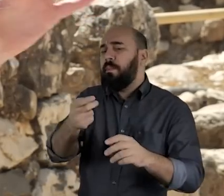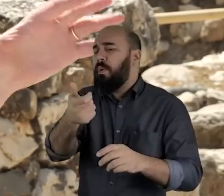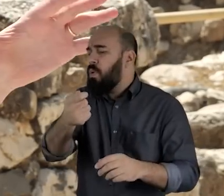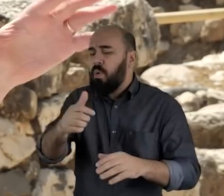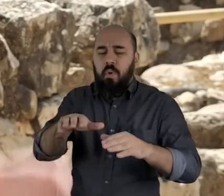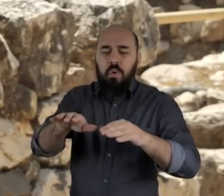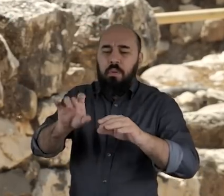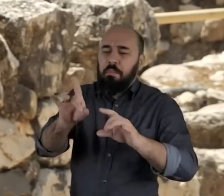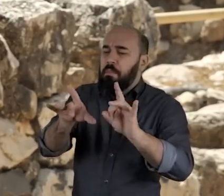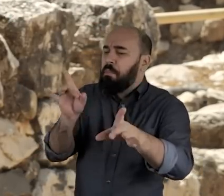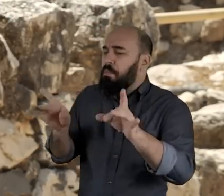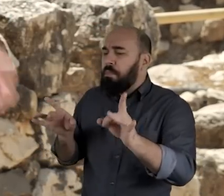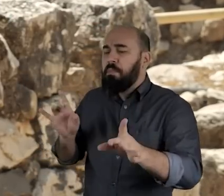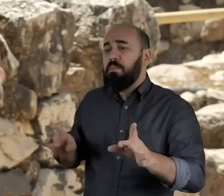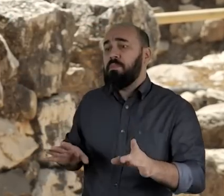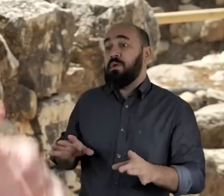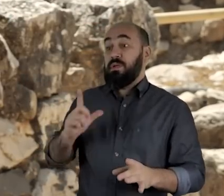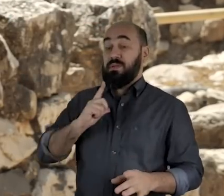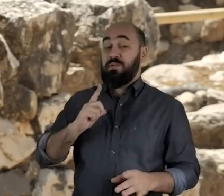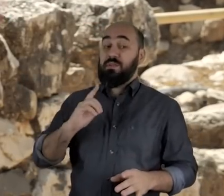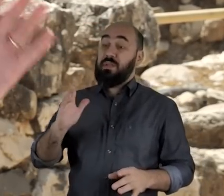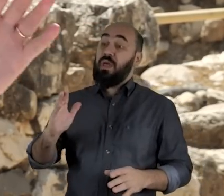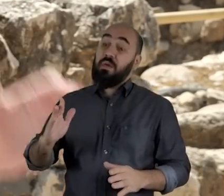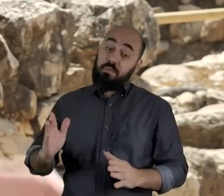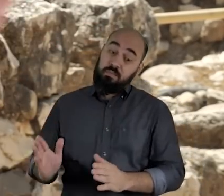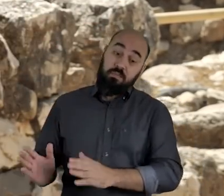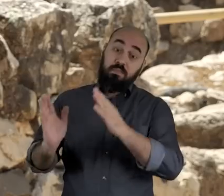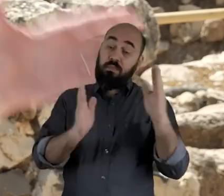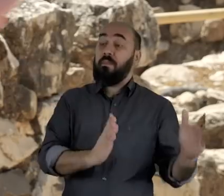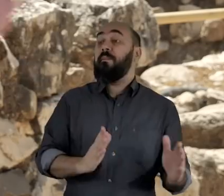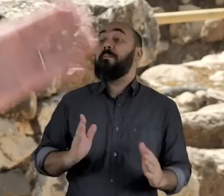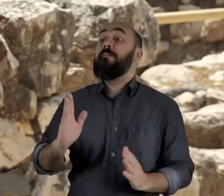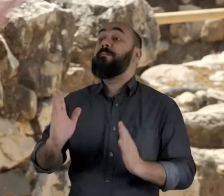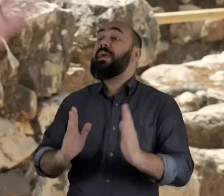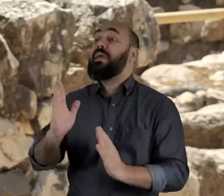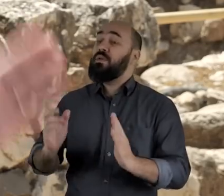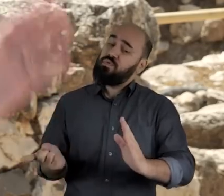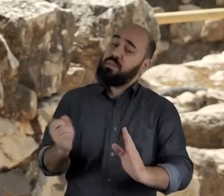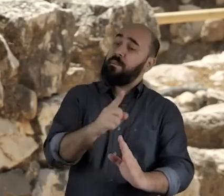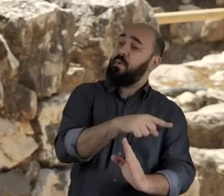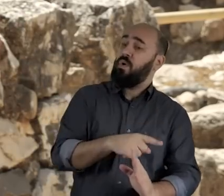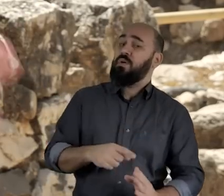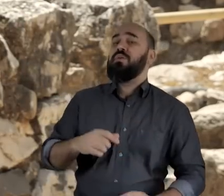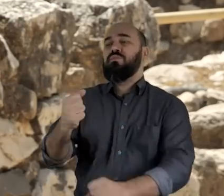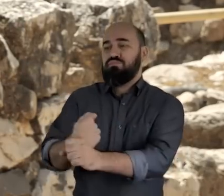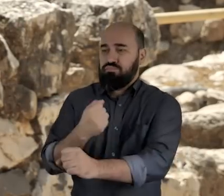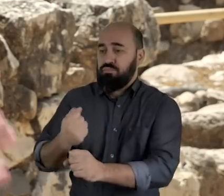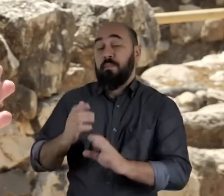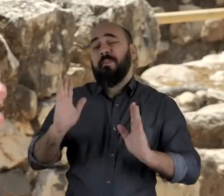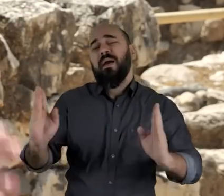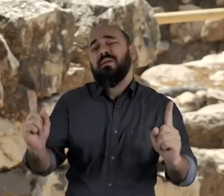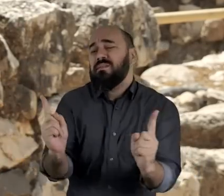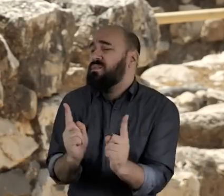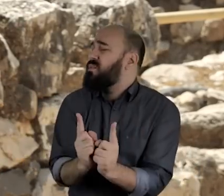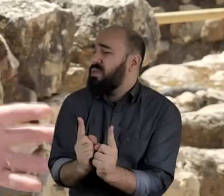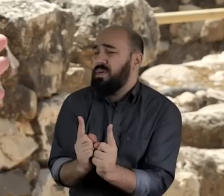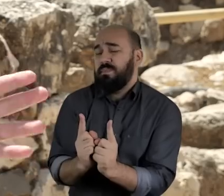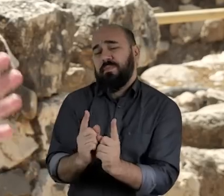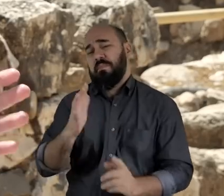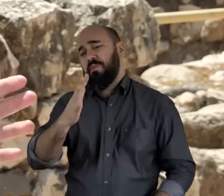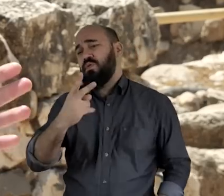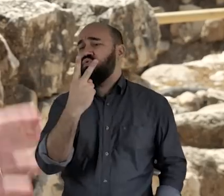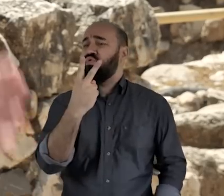cima. E no topo disso, em algum momento, uma cidade foi construída, porém é menor, por volta de